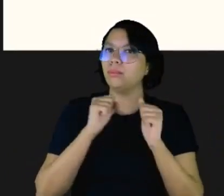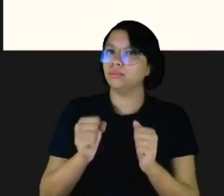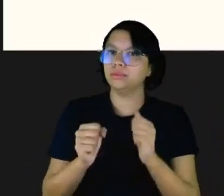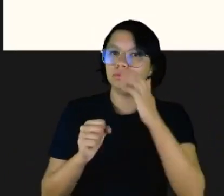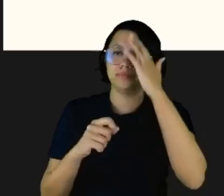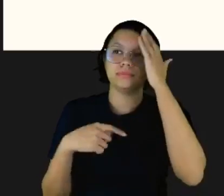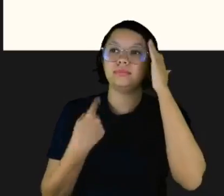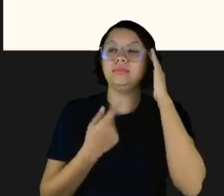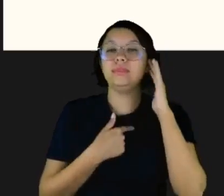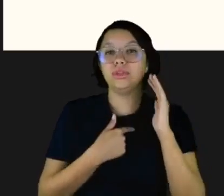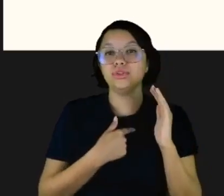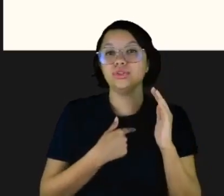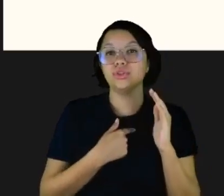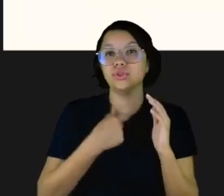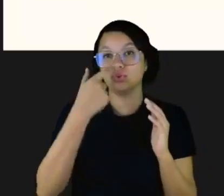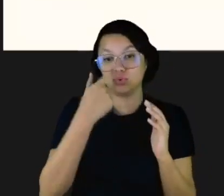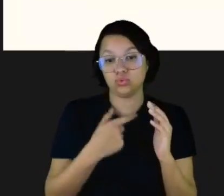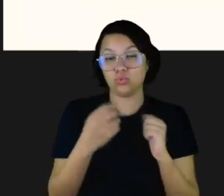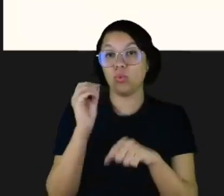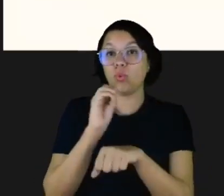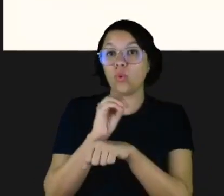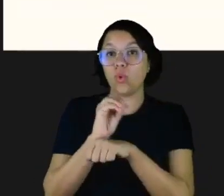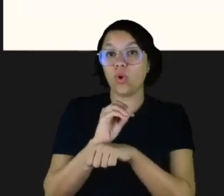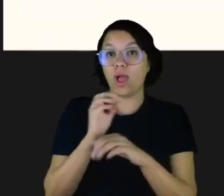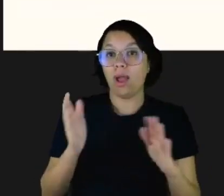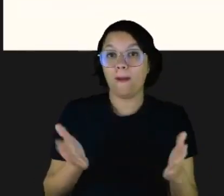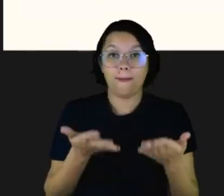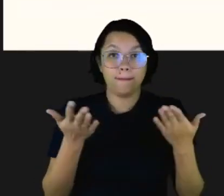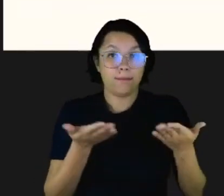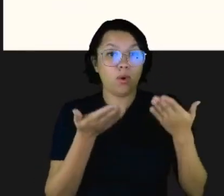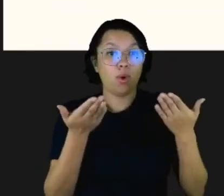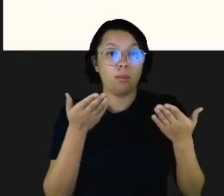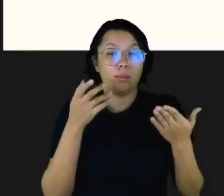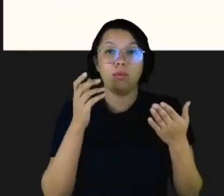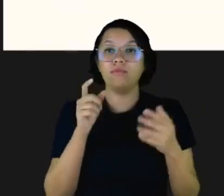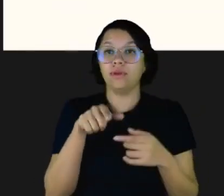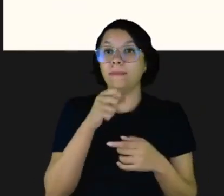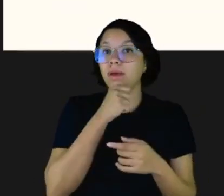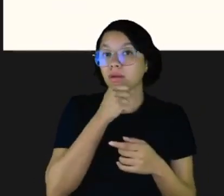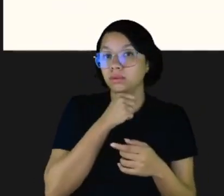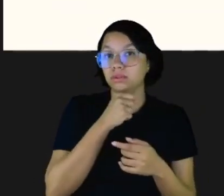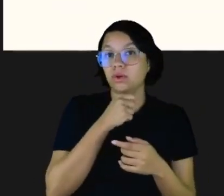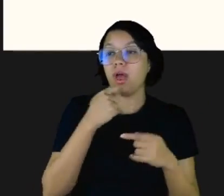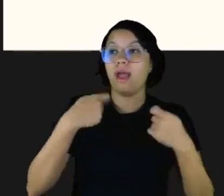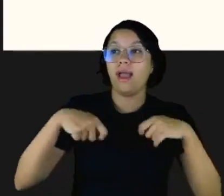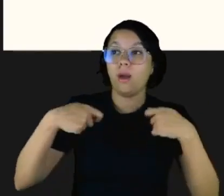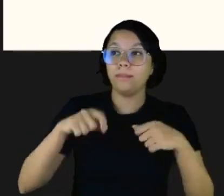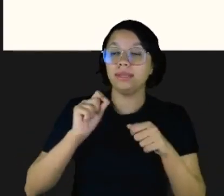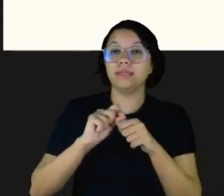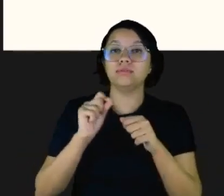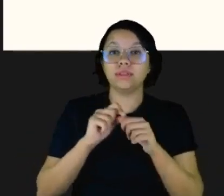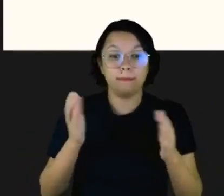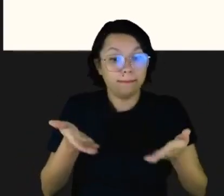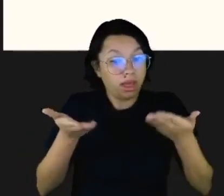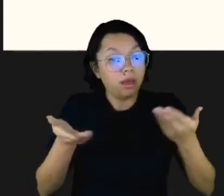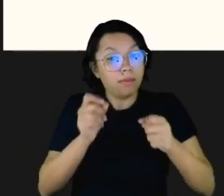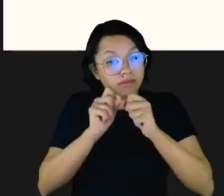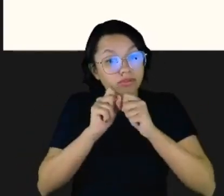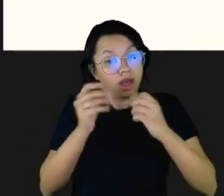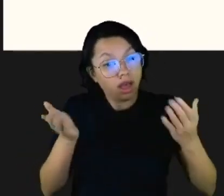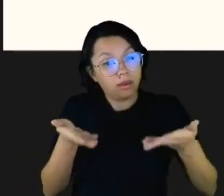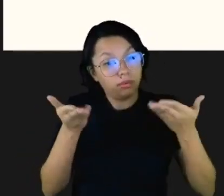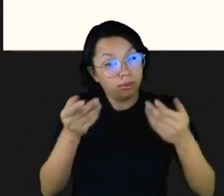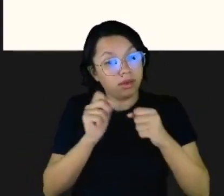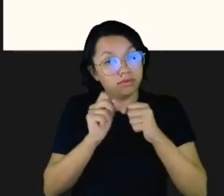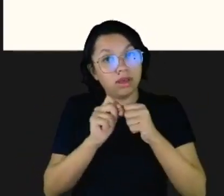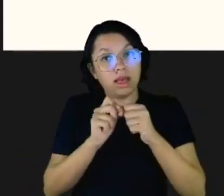enquanto cuidadores é promover isso para o idoso. Eu preciso estimular que ele faça. E